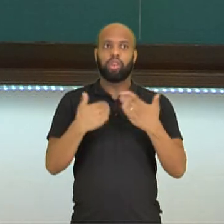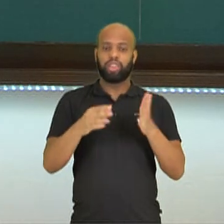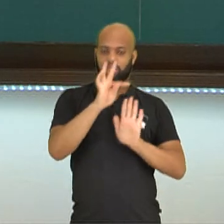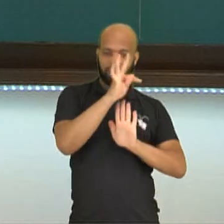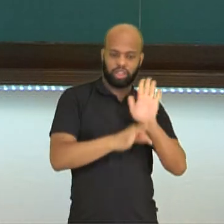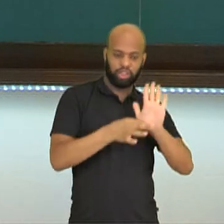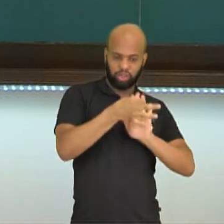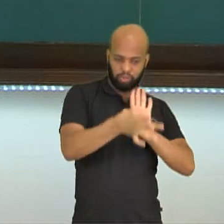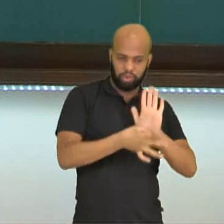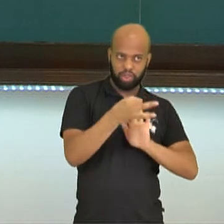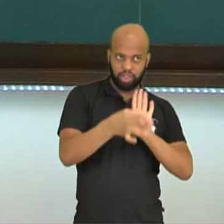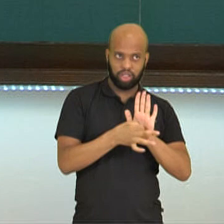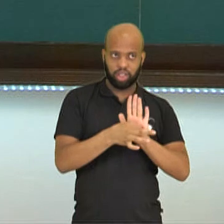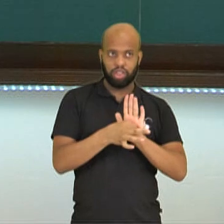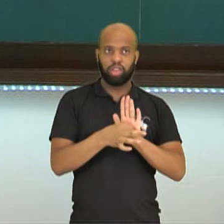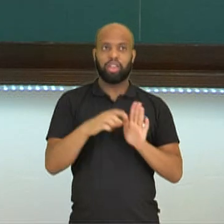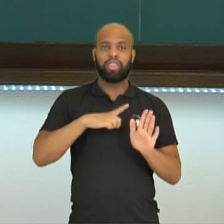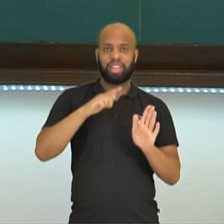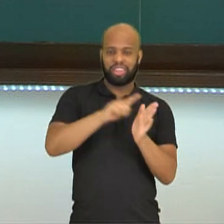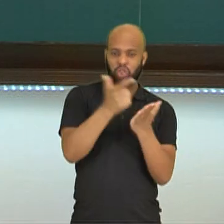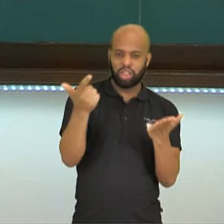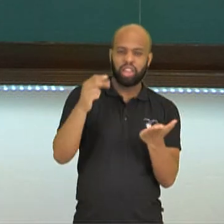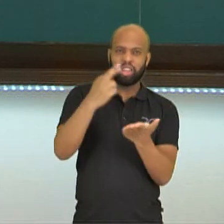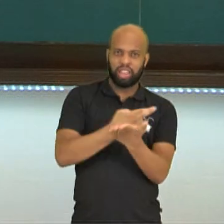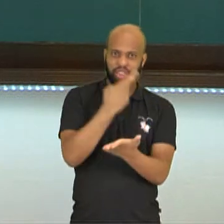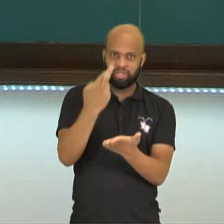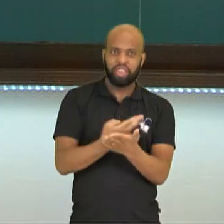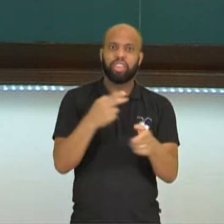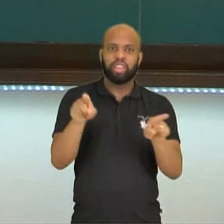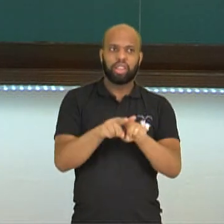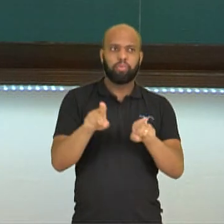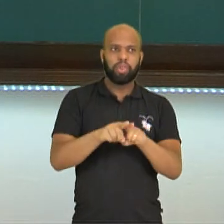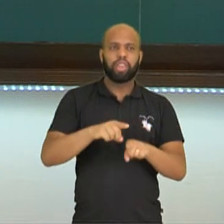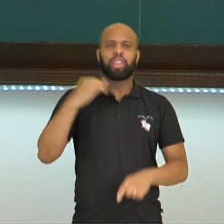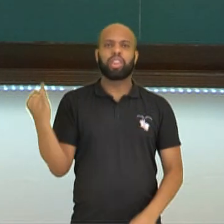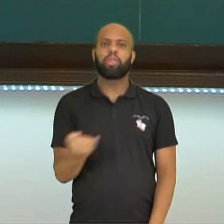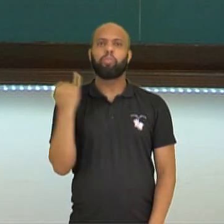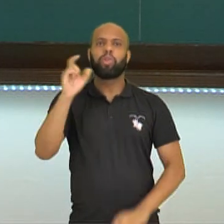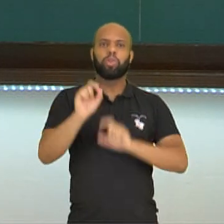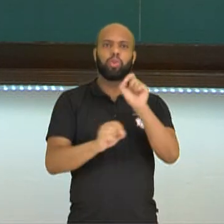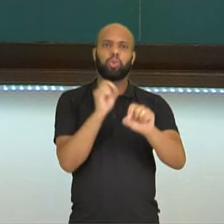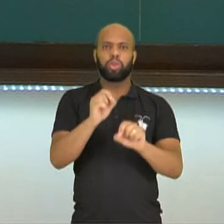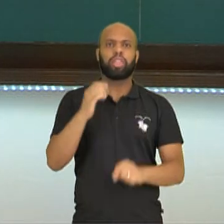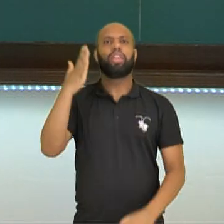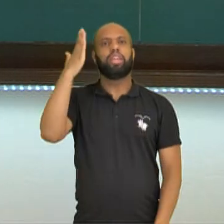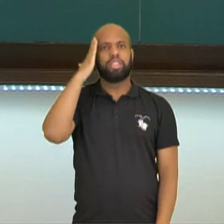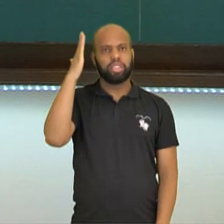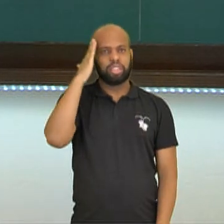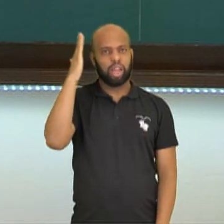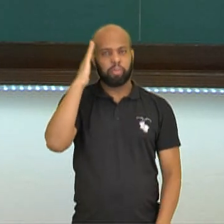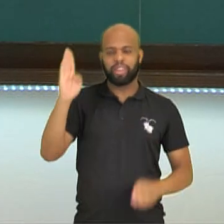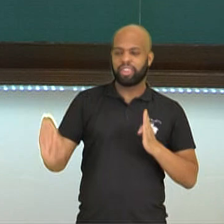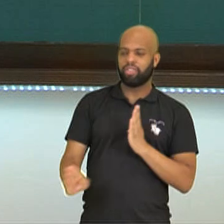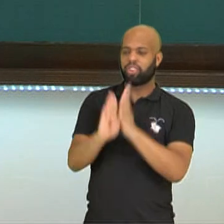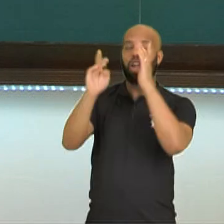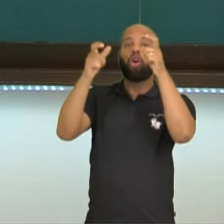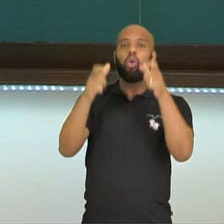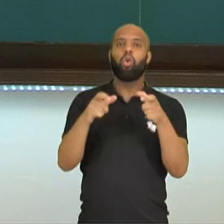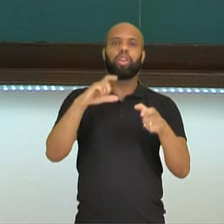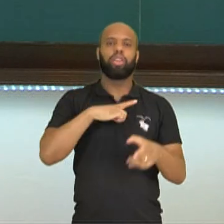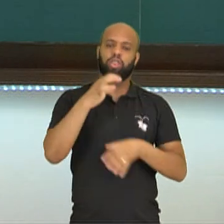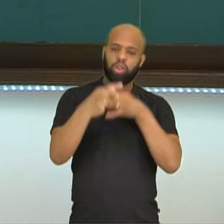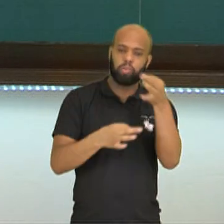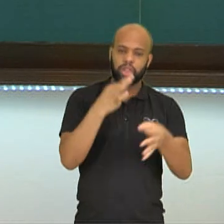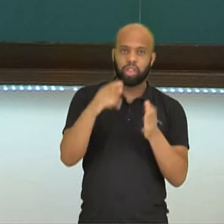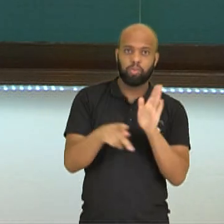de opinião que é publicado em jornal, em revista, o mais importante é nós sabermos identificar onde está a opinião